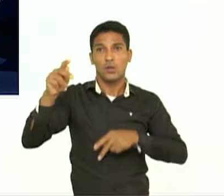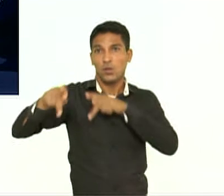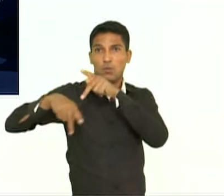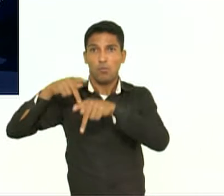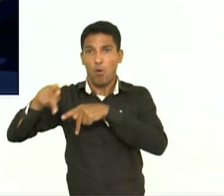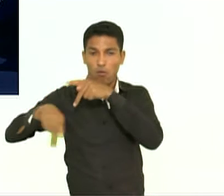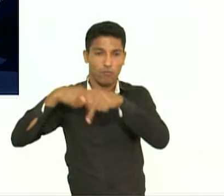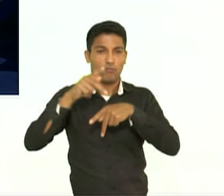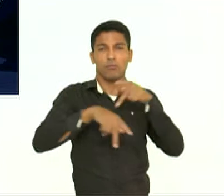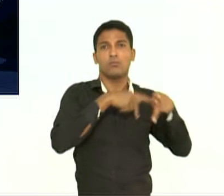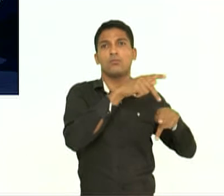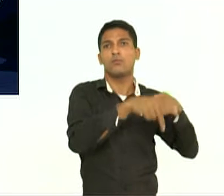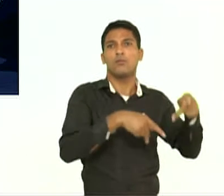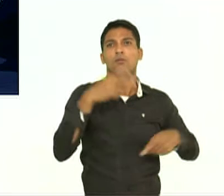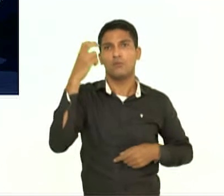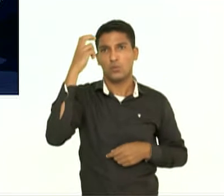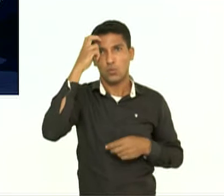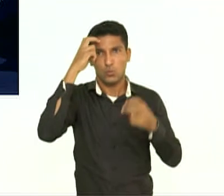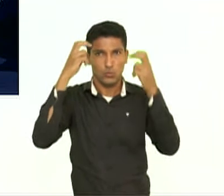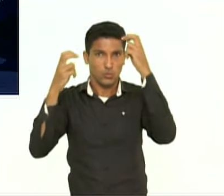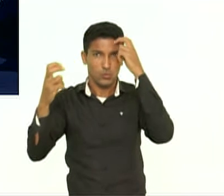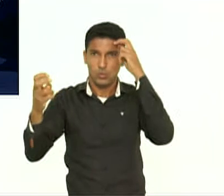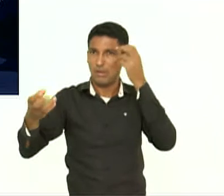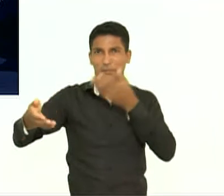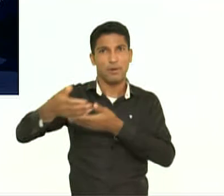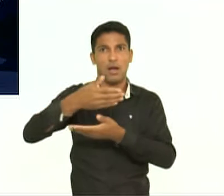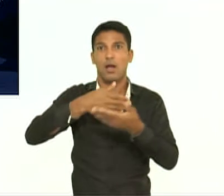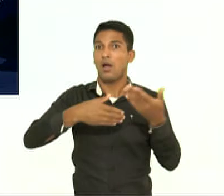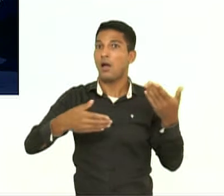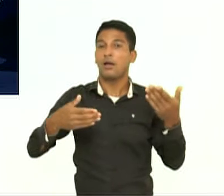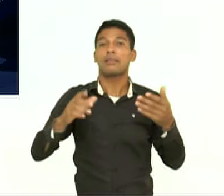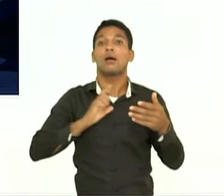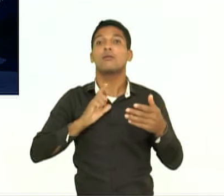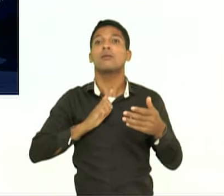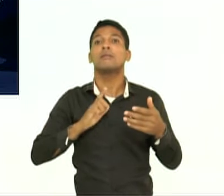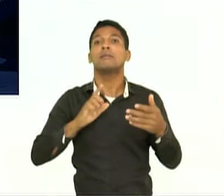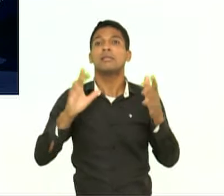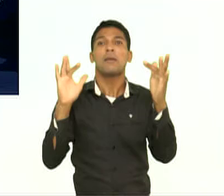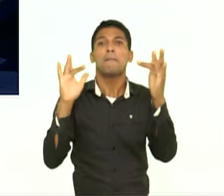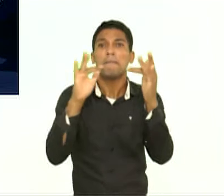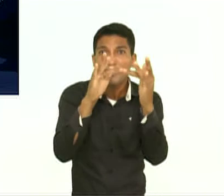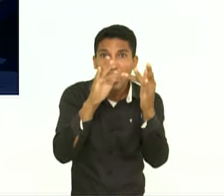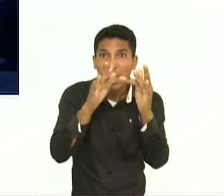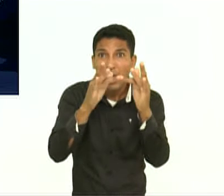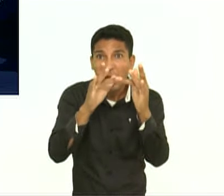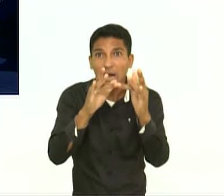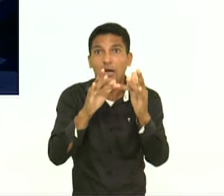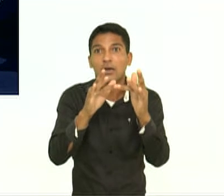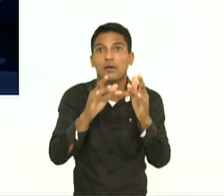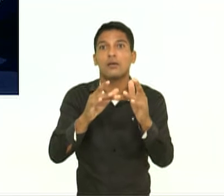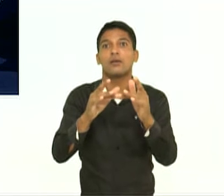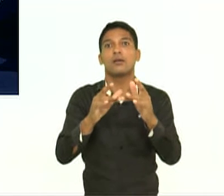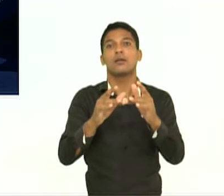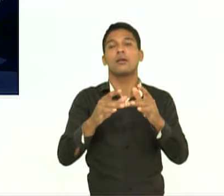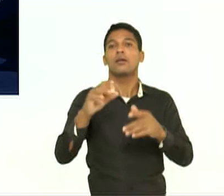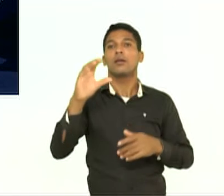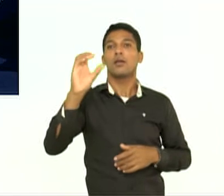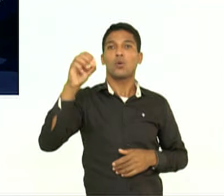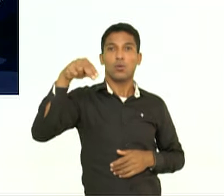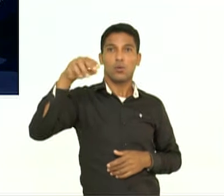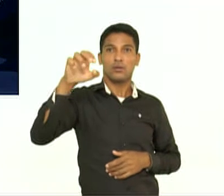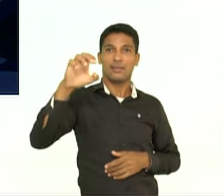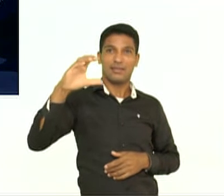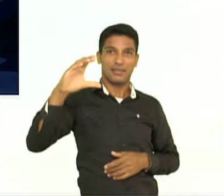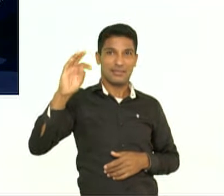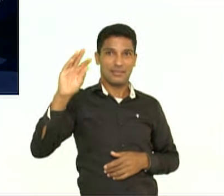O mundo todo conectado, um espaço conectando ao outro e todos eles conversando. O mundo